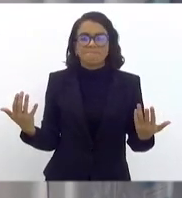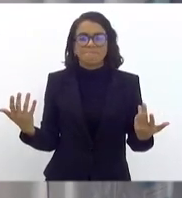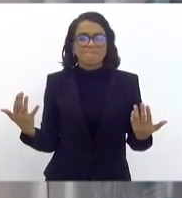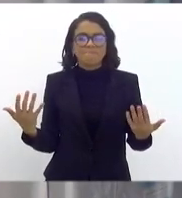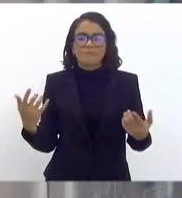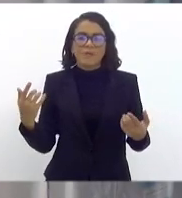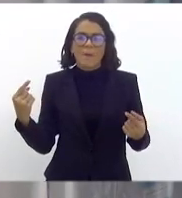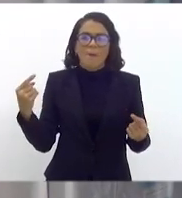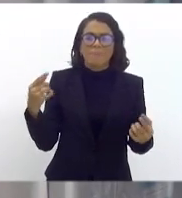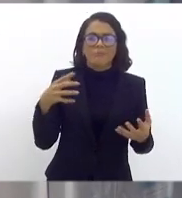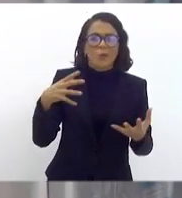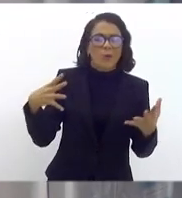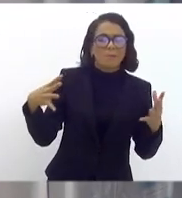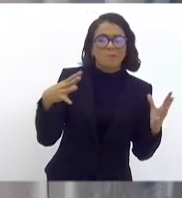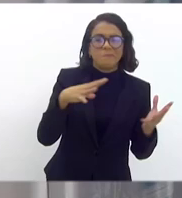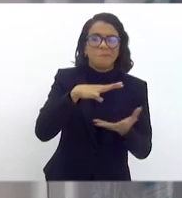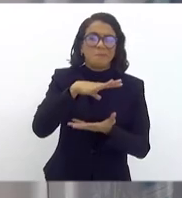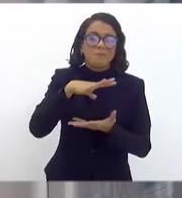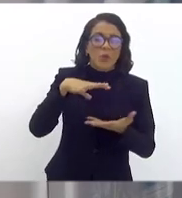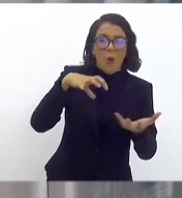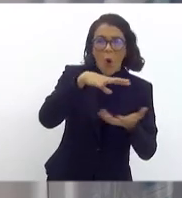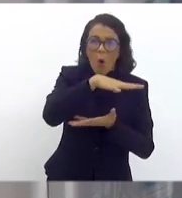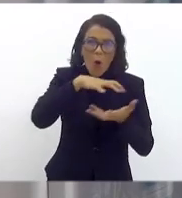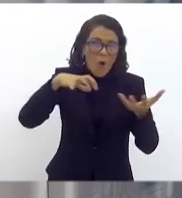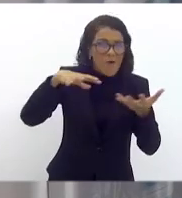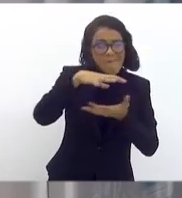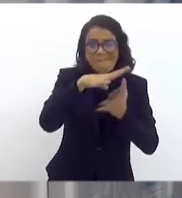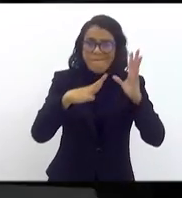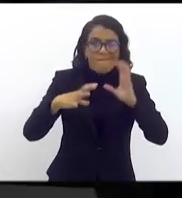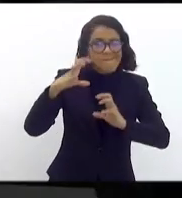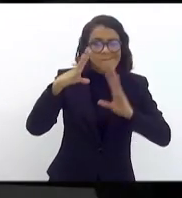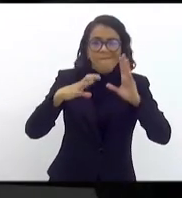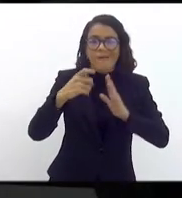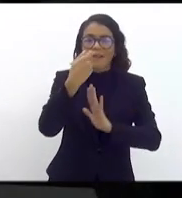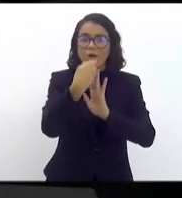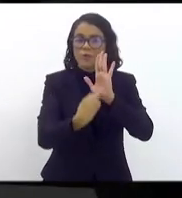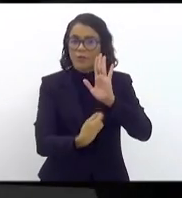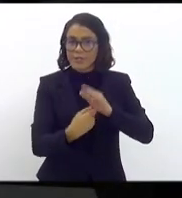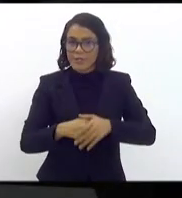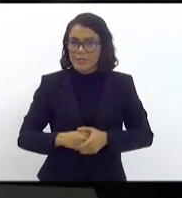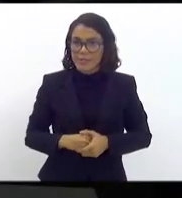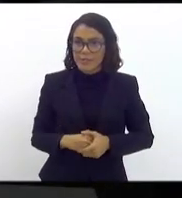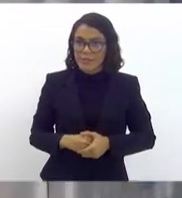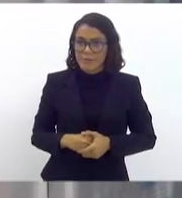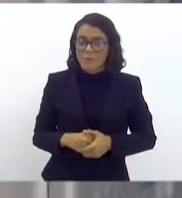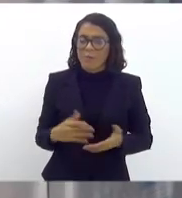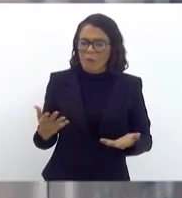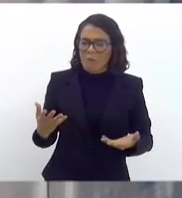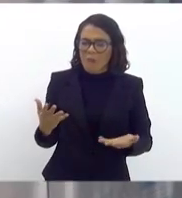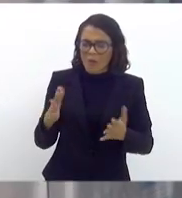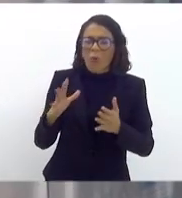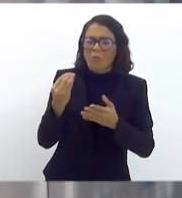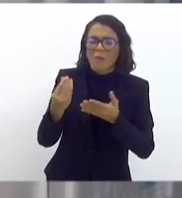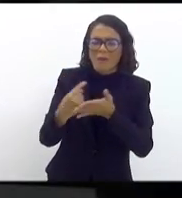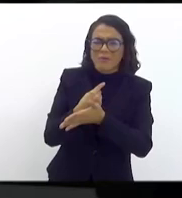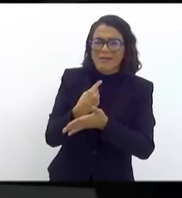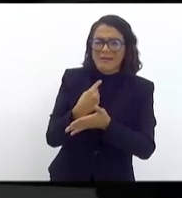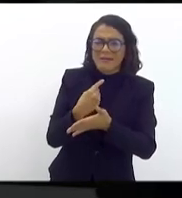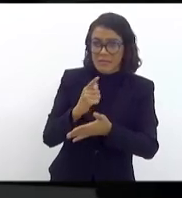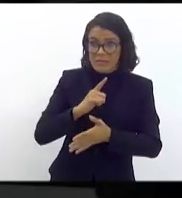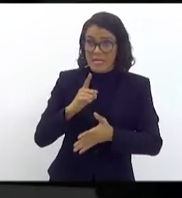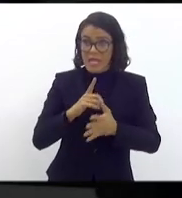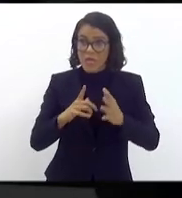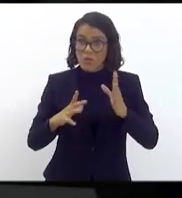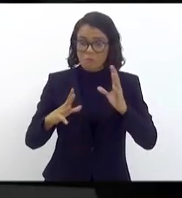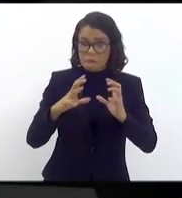de conflito de autoria. Pois não. Qual é a pergunta? Como é feita essa... Havendo conflito